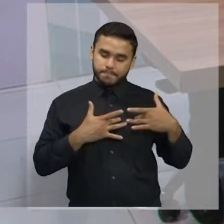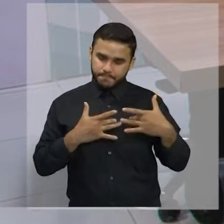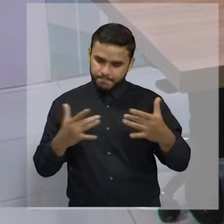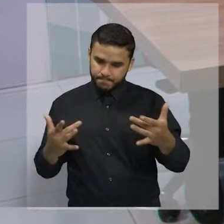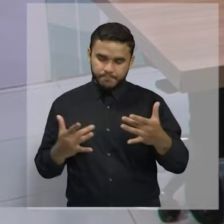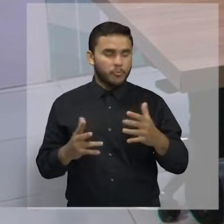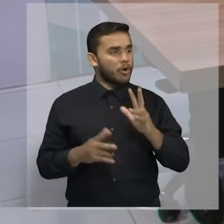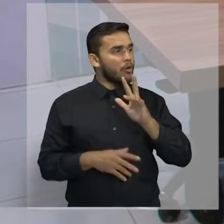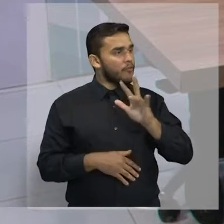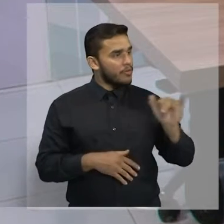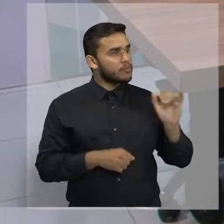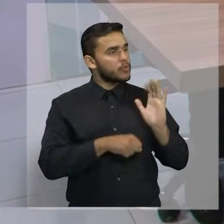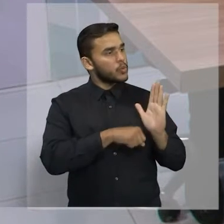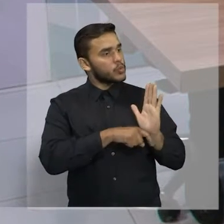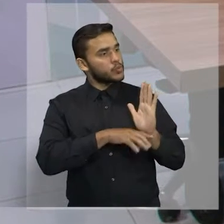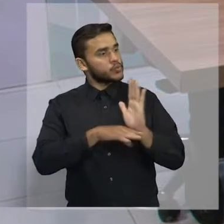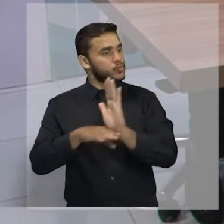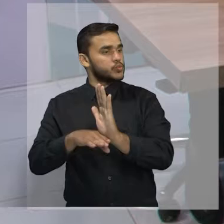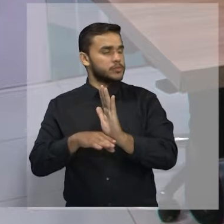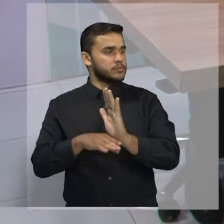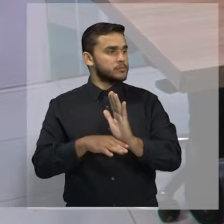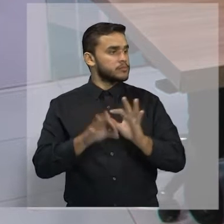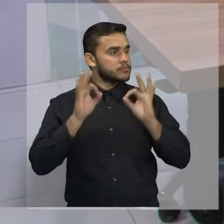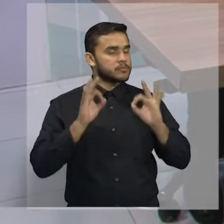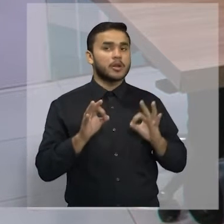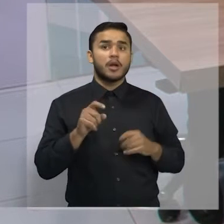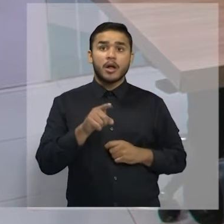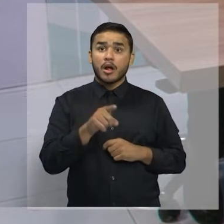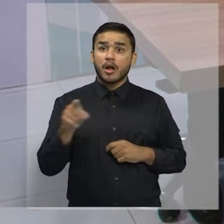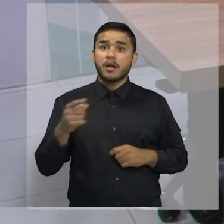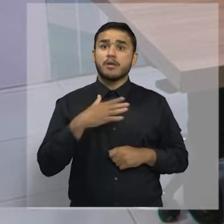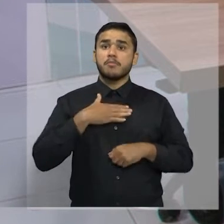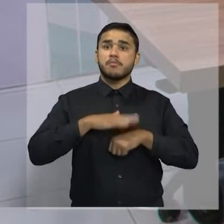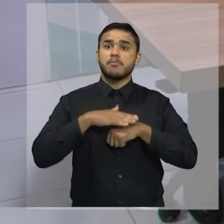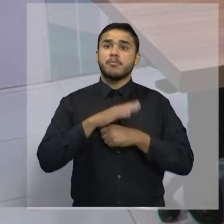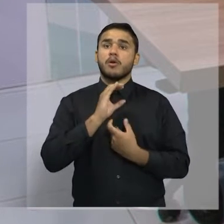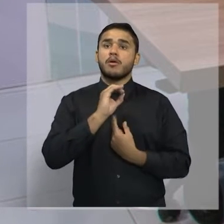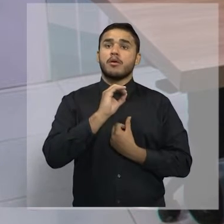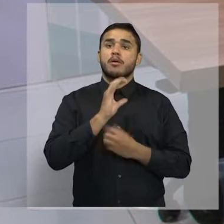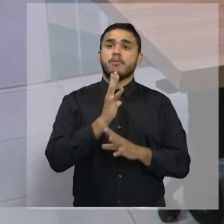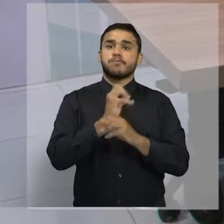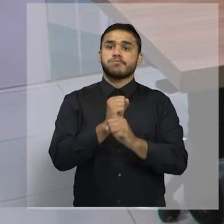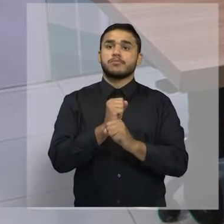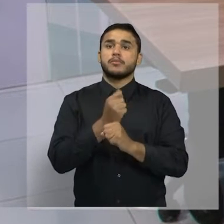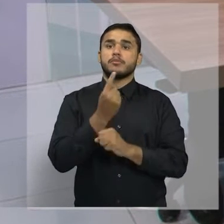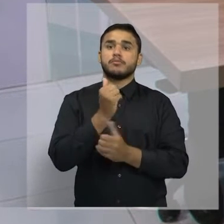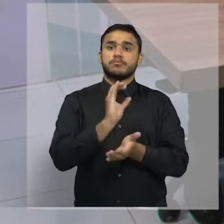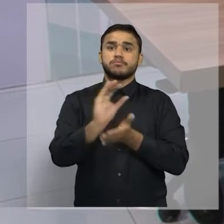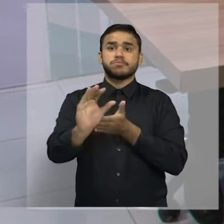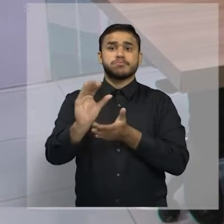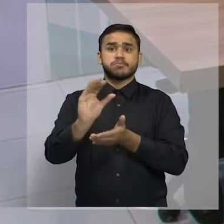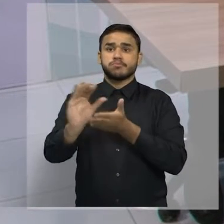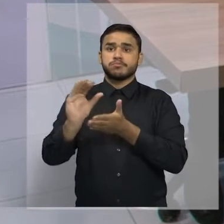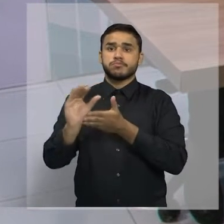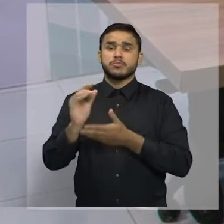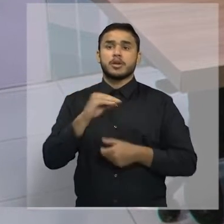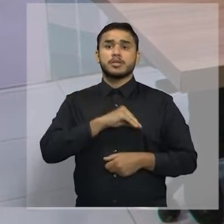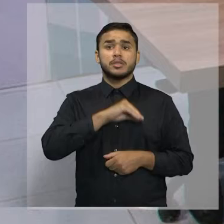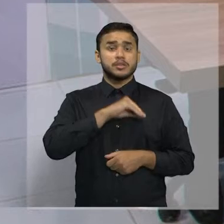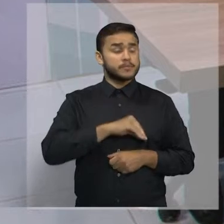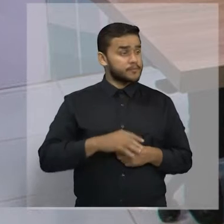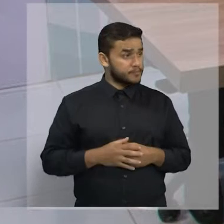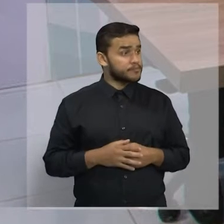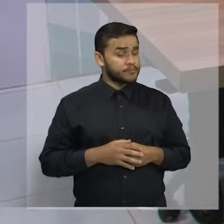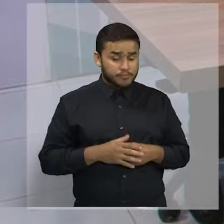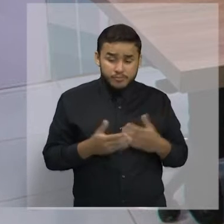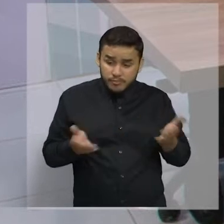solidariamente saber que o Tesouro vai retirar do seu orçamento para pagar essas pessoas um mínimo de dignidade. Como faz